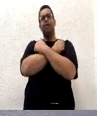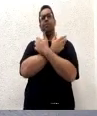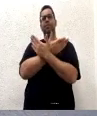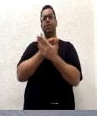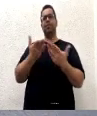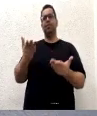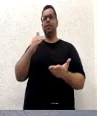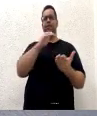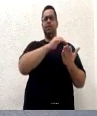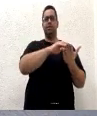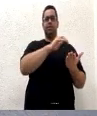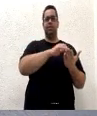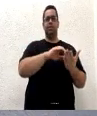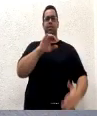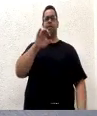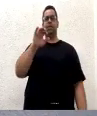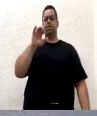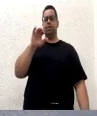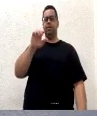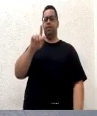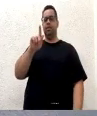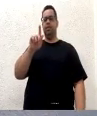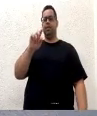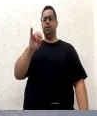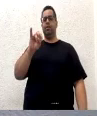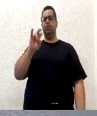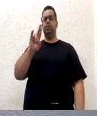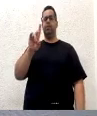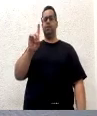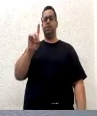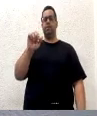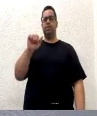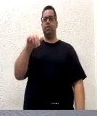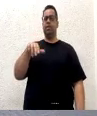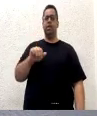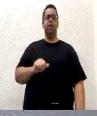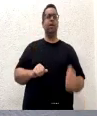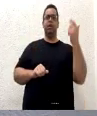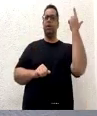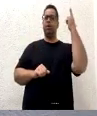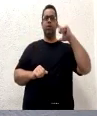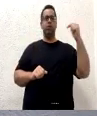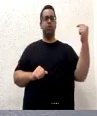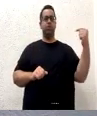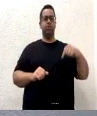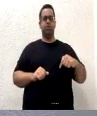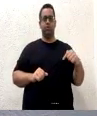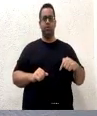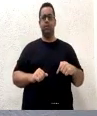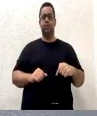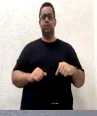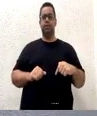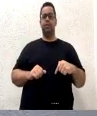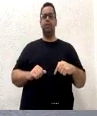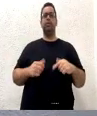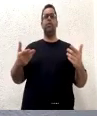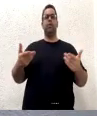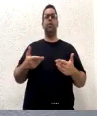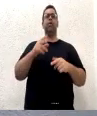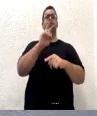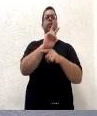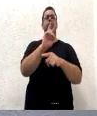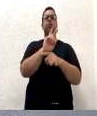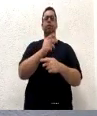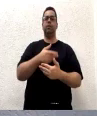da Jordana, né, que por motivo especial está aí gestando a sua bebê, então ela